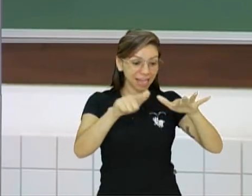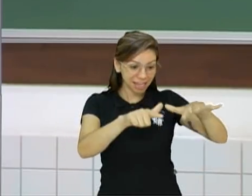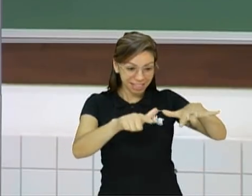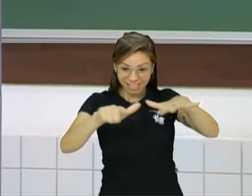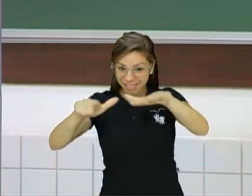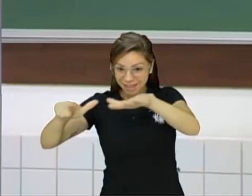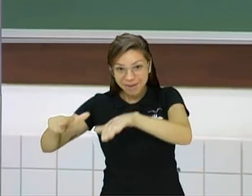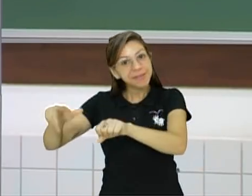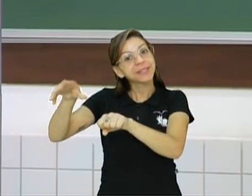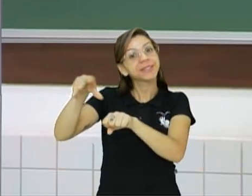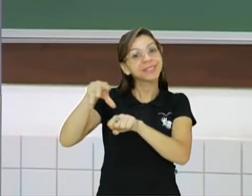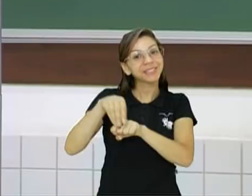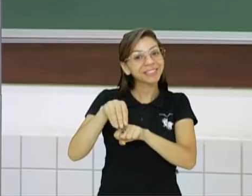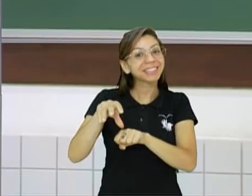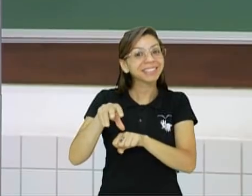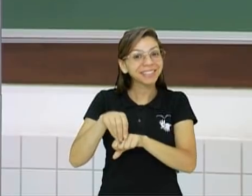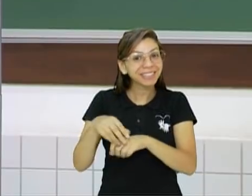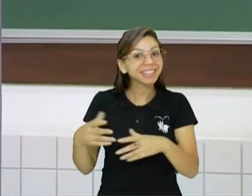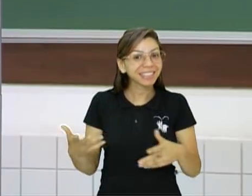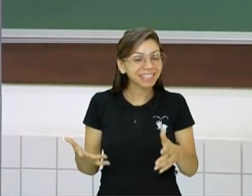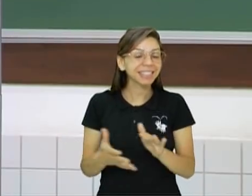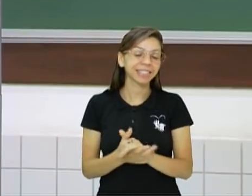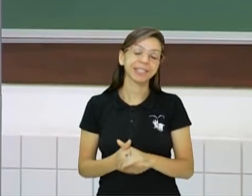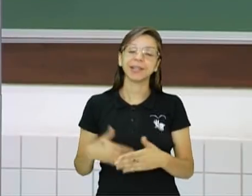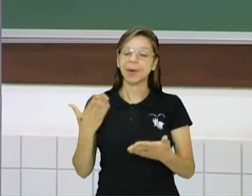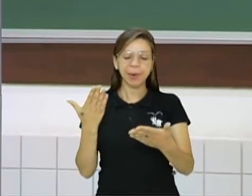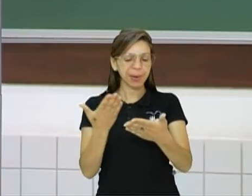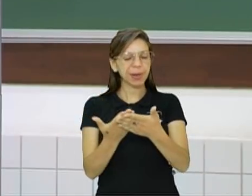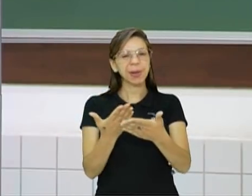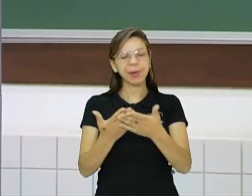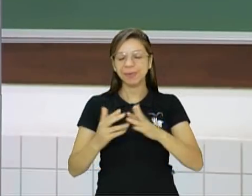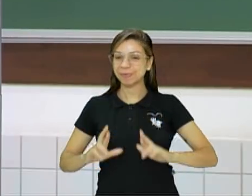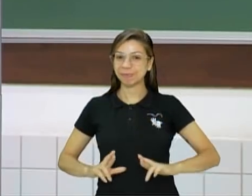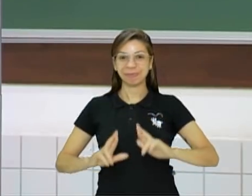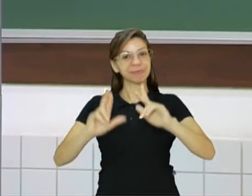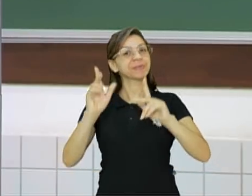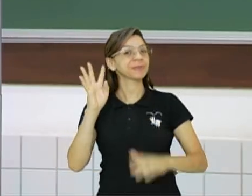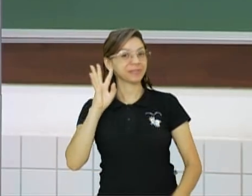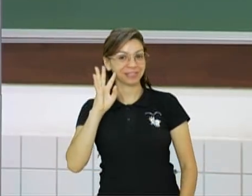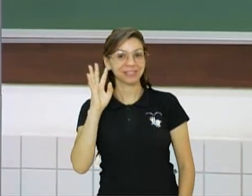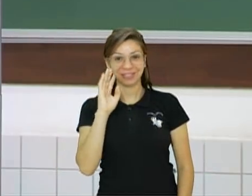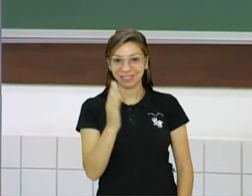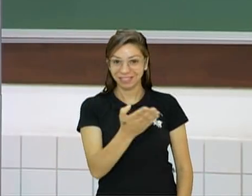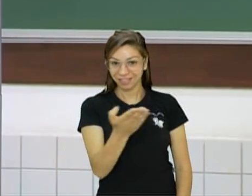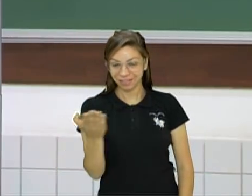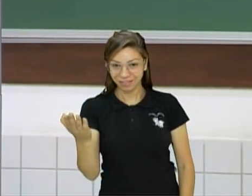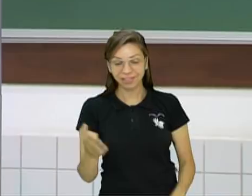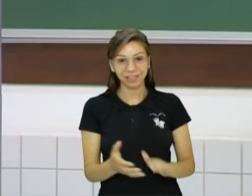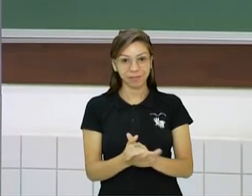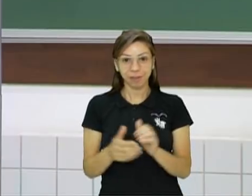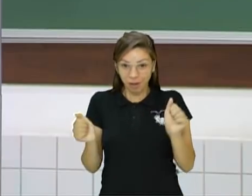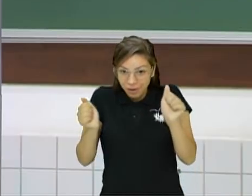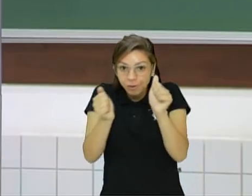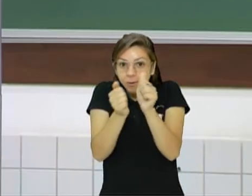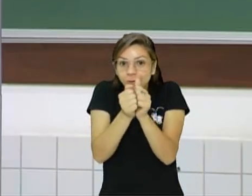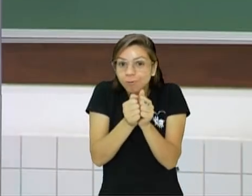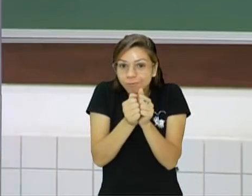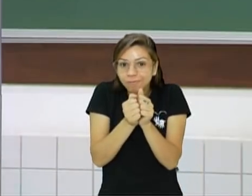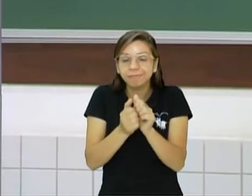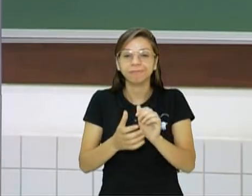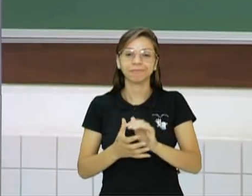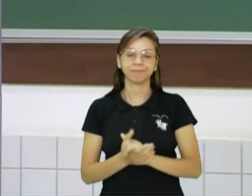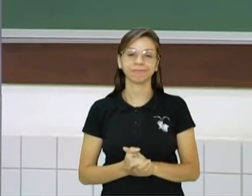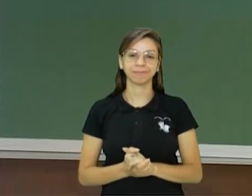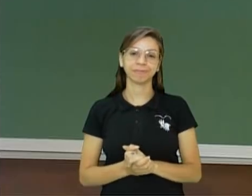do conhecimento. Aulas bem diferentes e legais para vocês, hein? Não me abandone, vamos com a